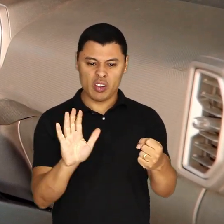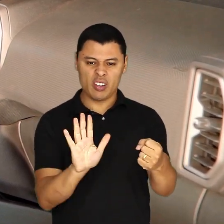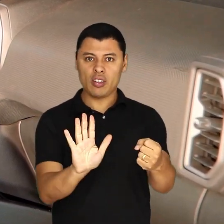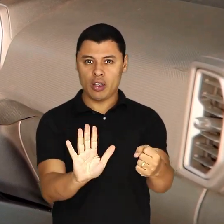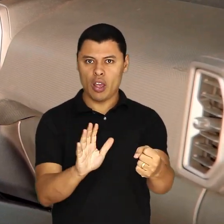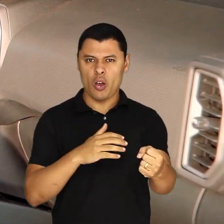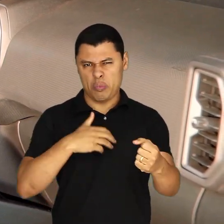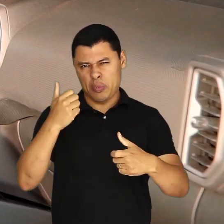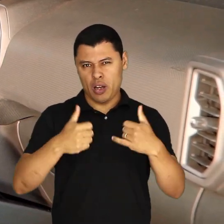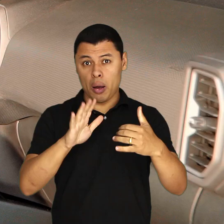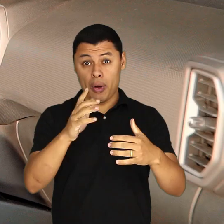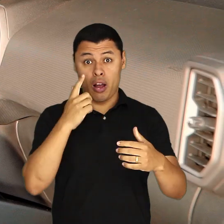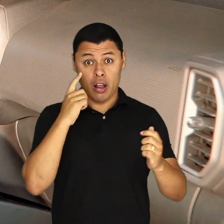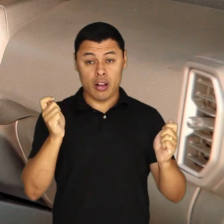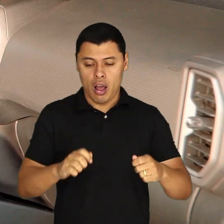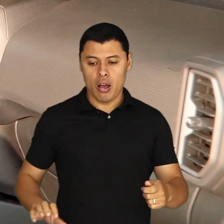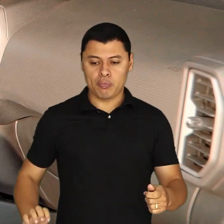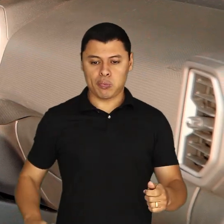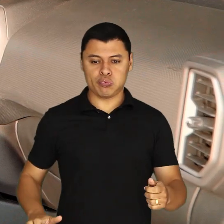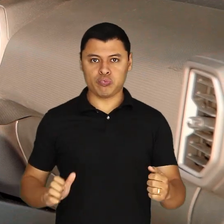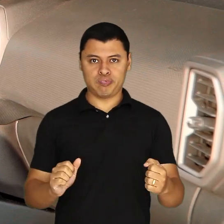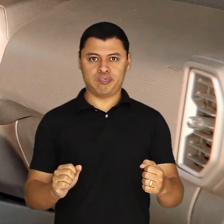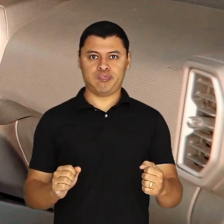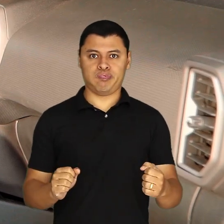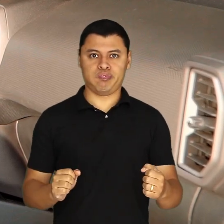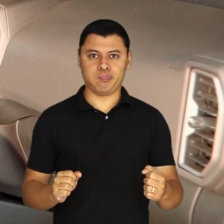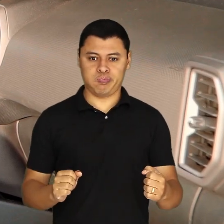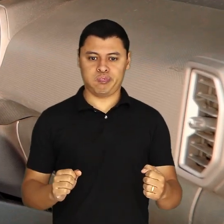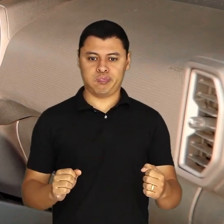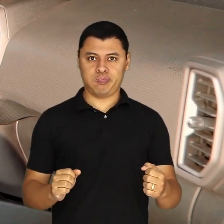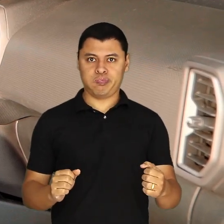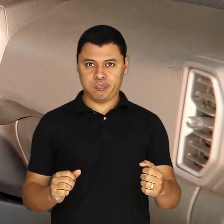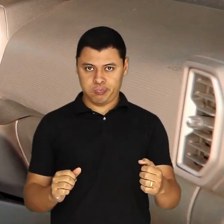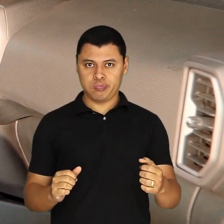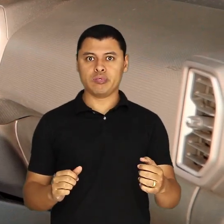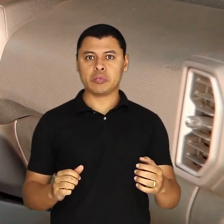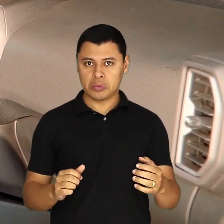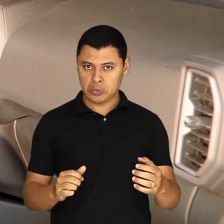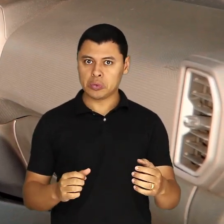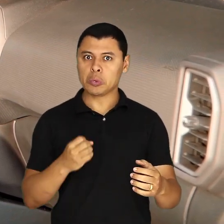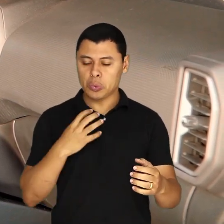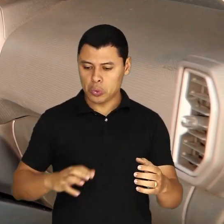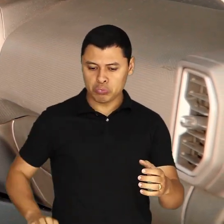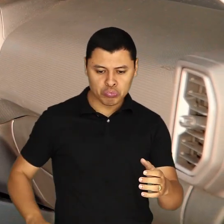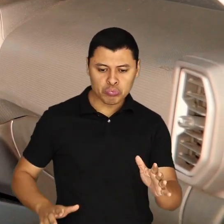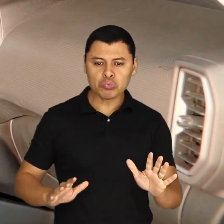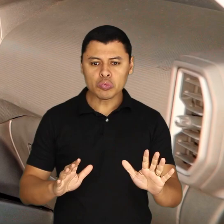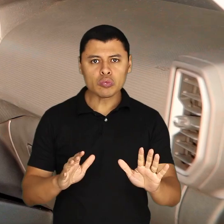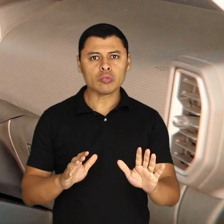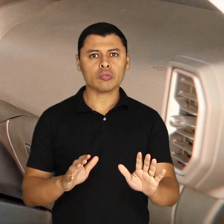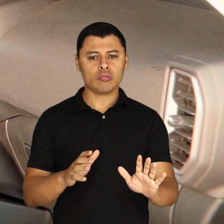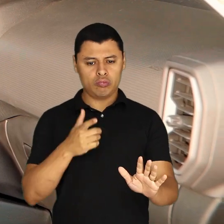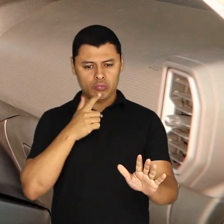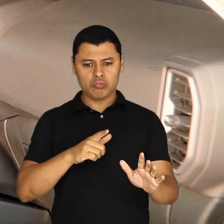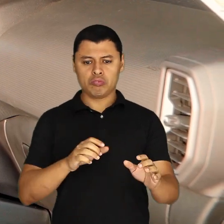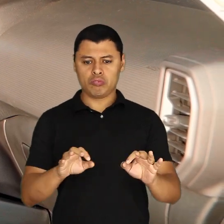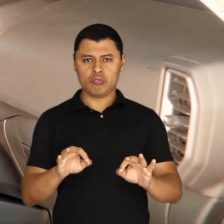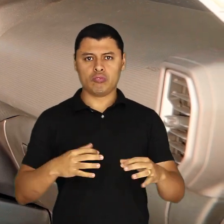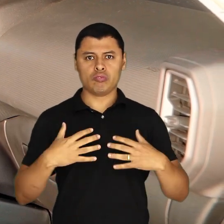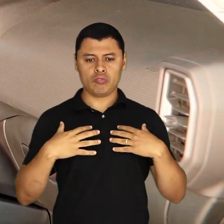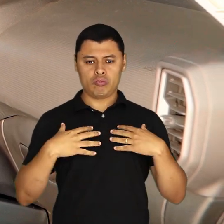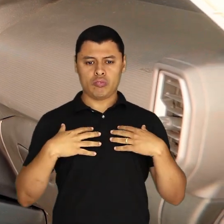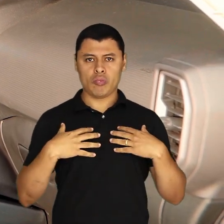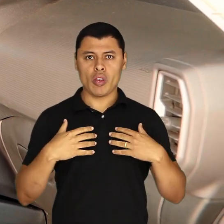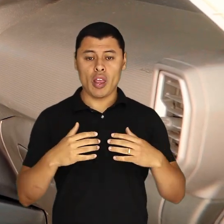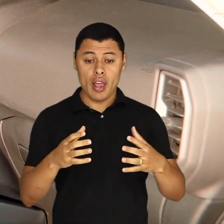para falar. Regulagens elétricas aqui para mim, aqui são regulagens manuais. A gente tem uma amplitude razoável aqui de ajuste de coluna de direção,